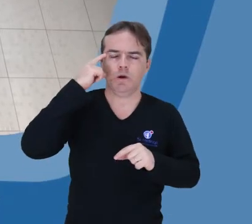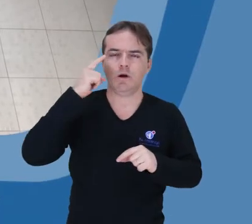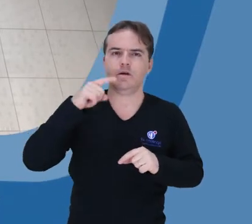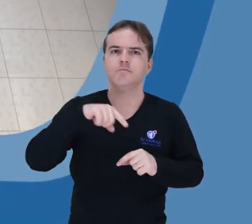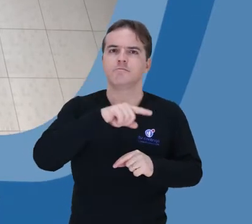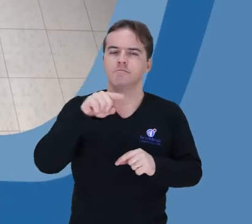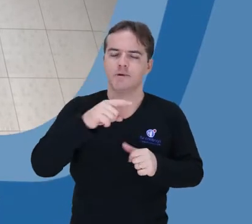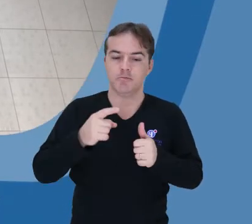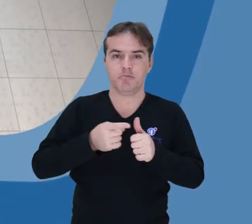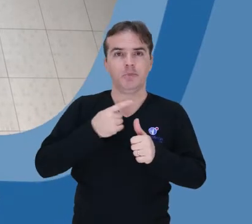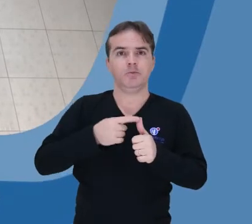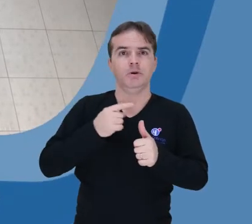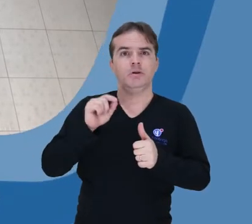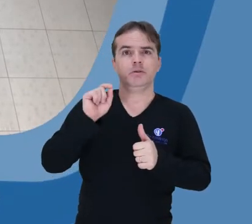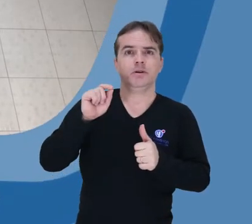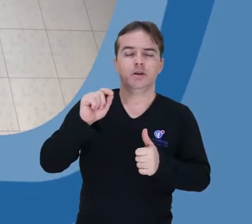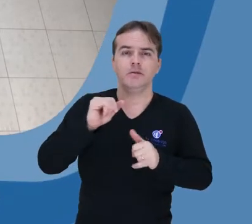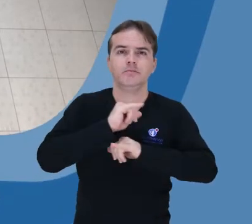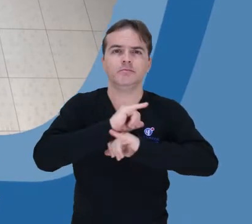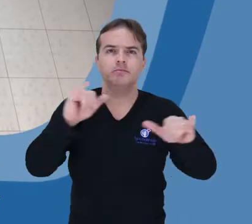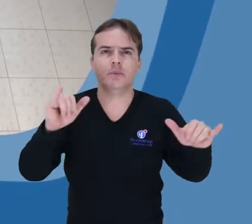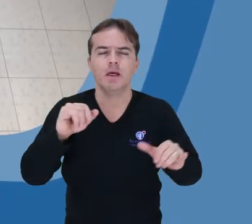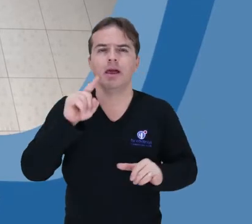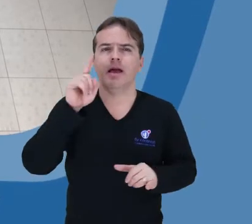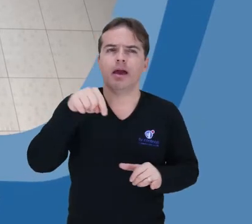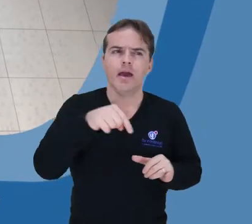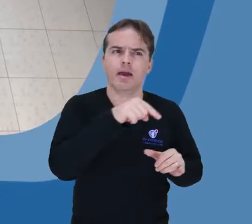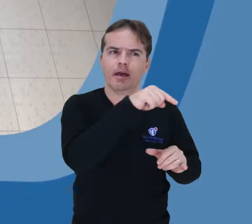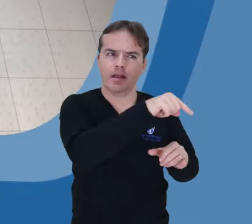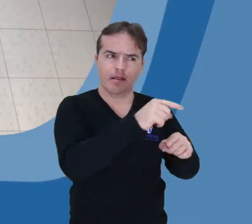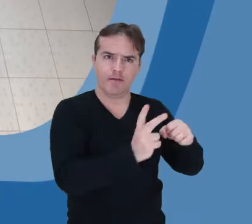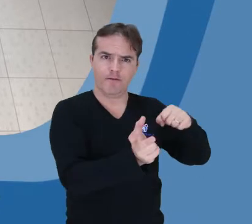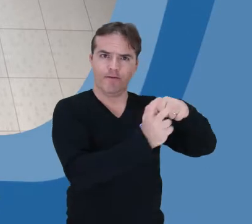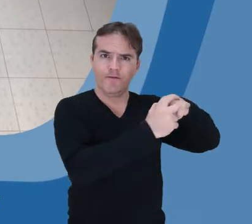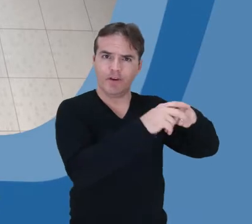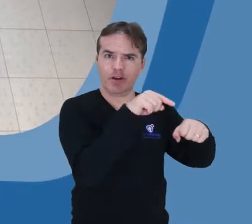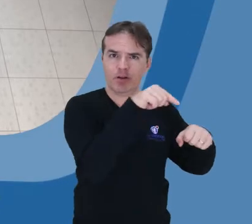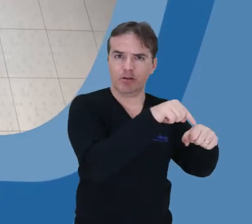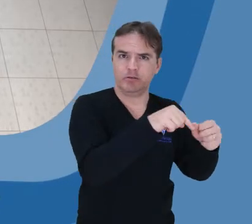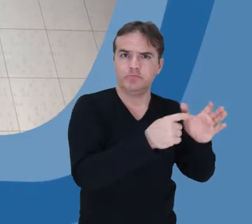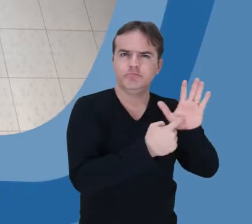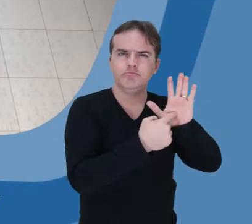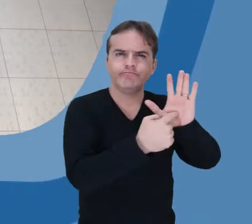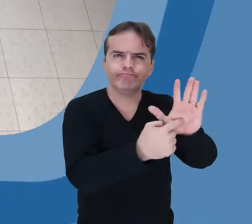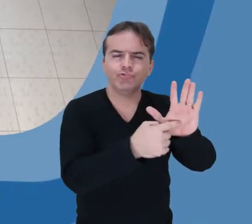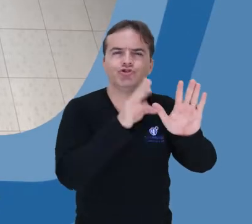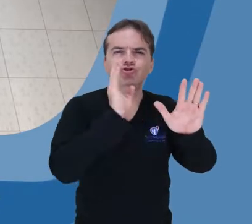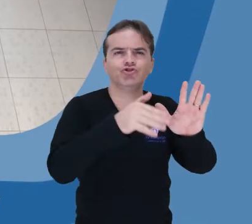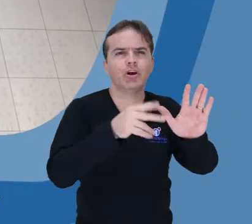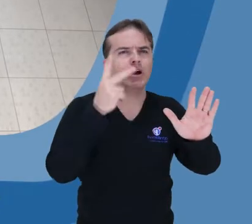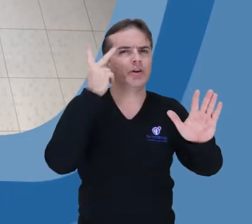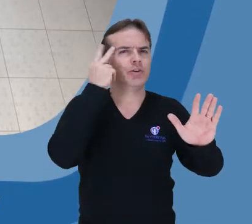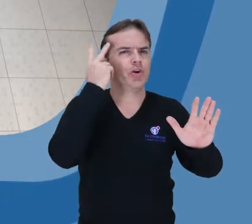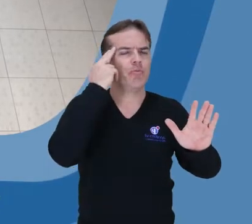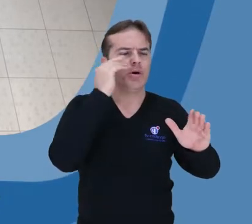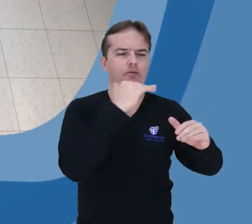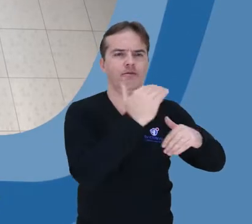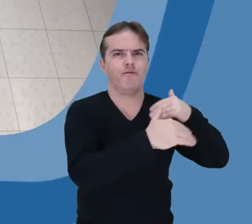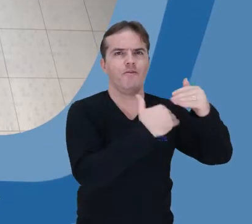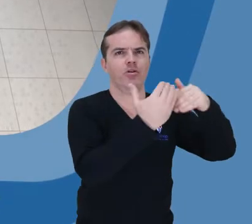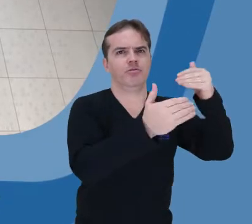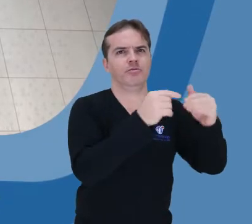Então, primeiramente dizer que essa é uma apresentação e uma aparição, vamos dizer assim, natural da